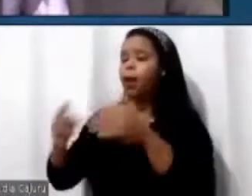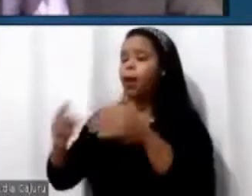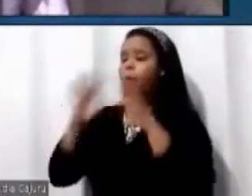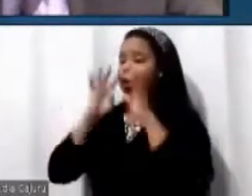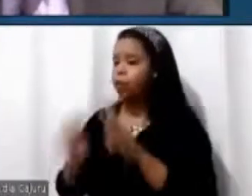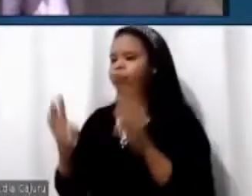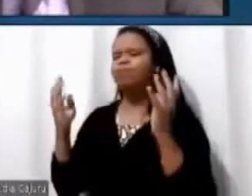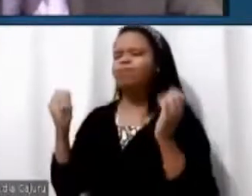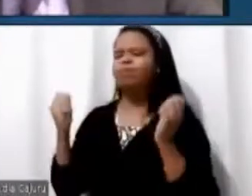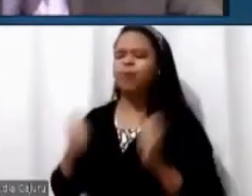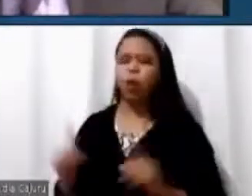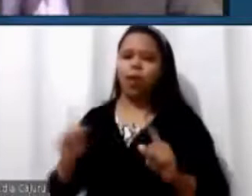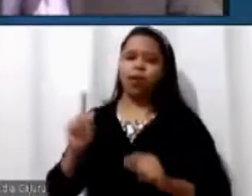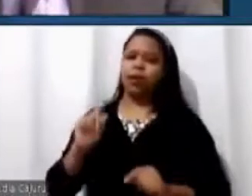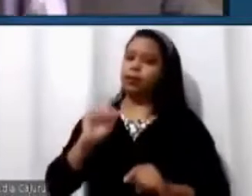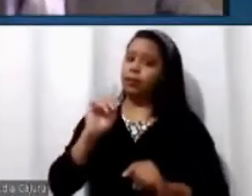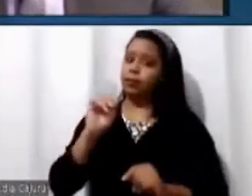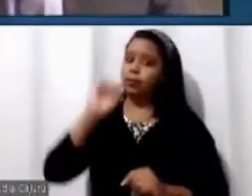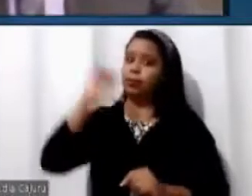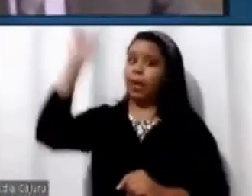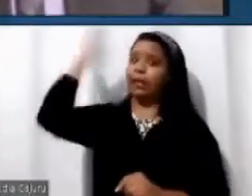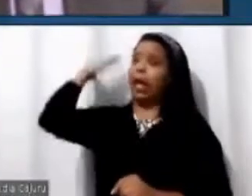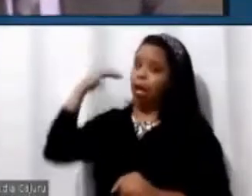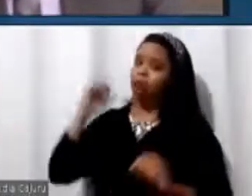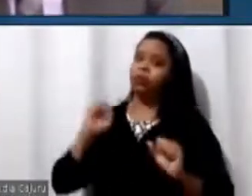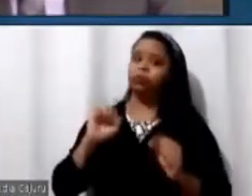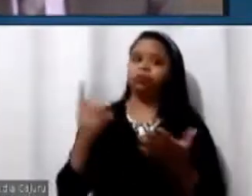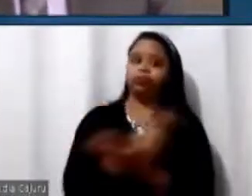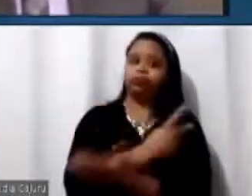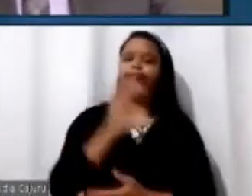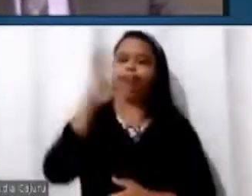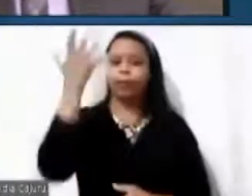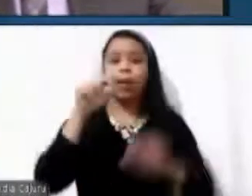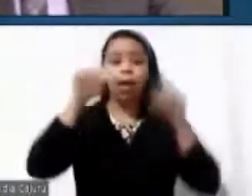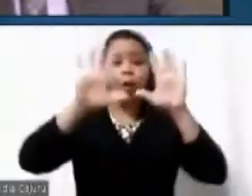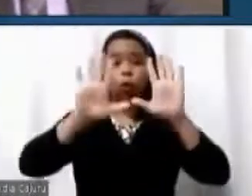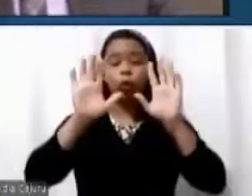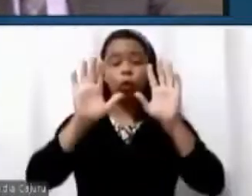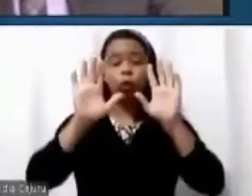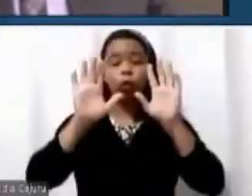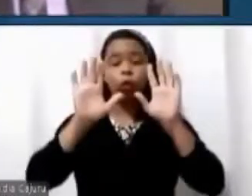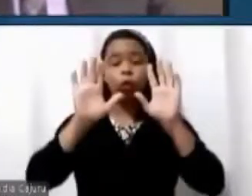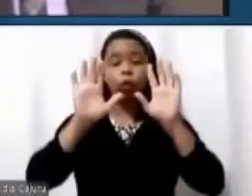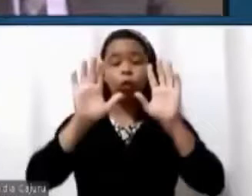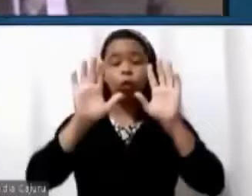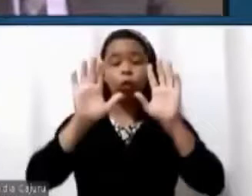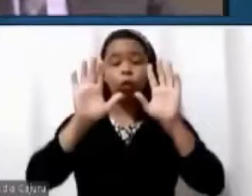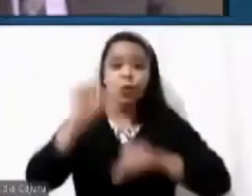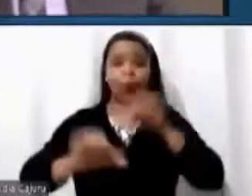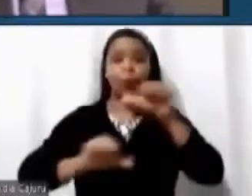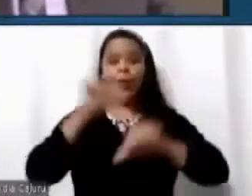passado e a classe médica já entende isso, o meio jurídico, a doutrina já trabalhou muito isso, nós